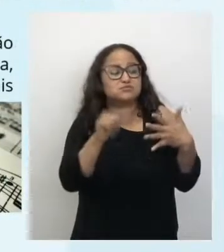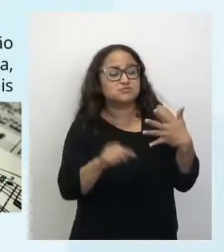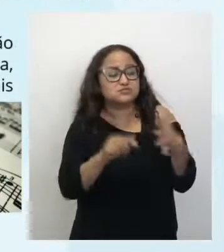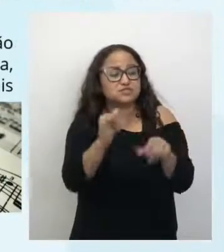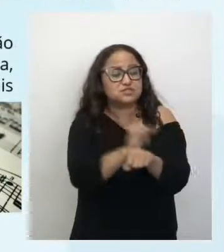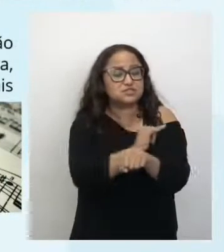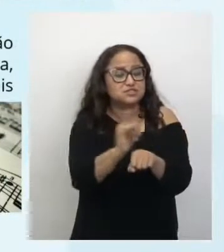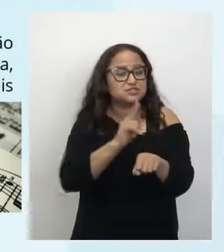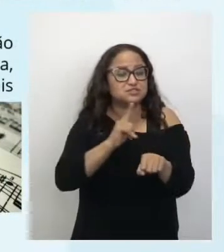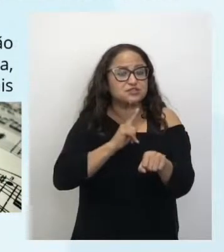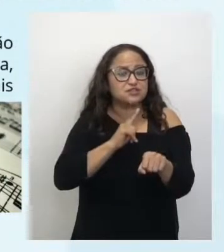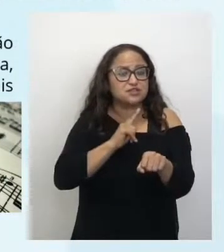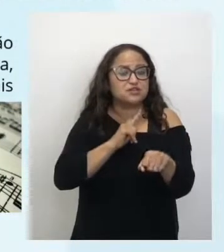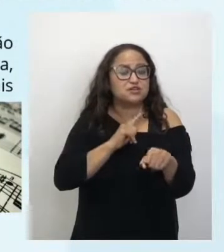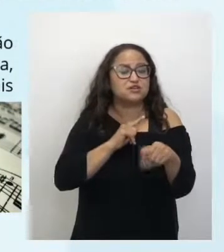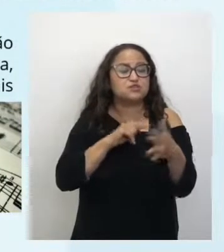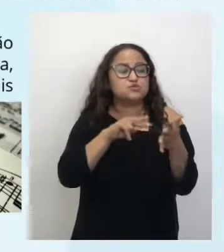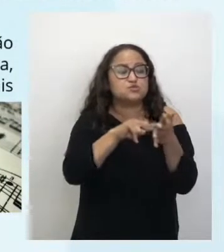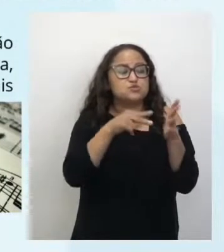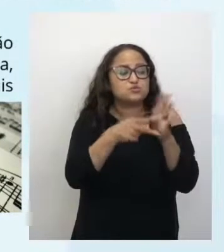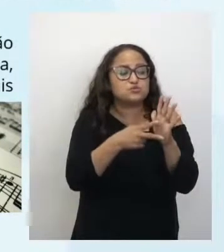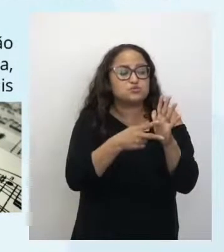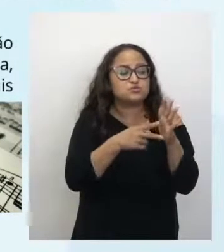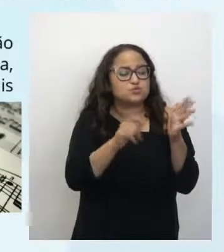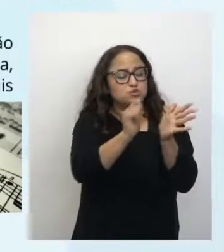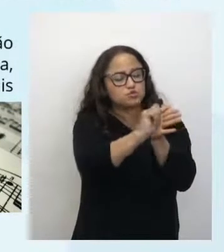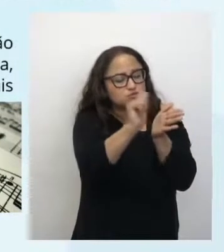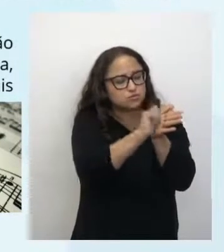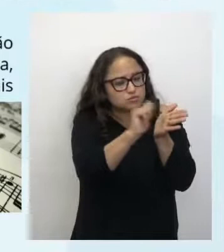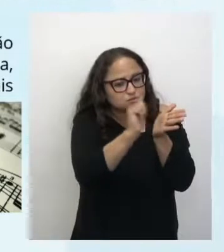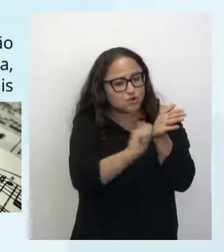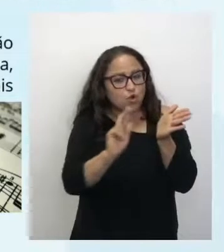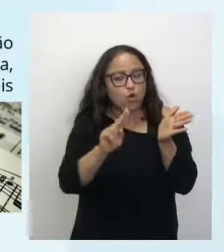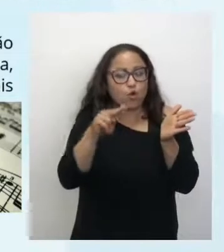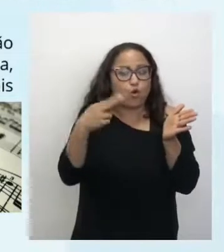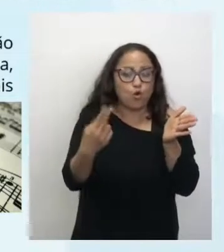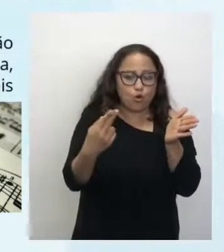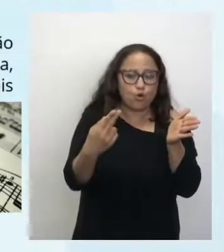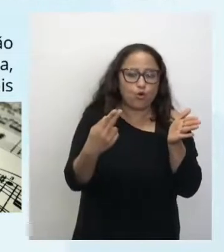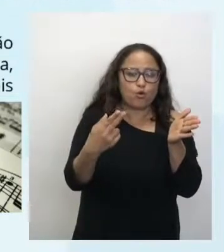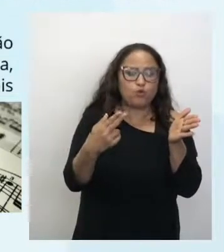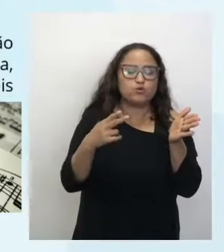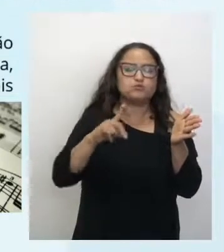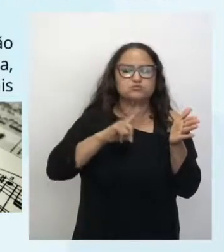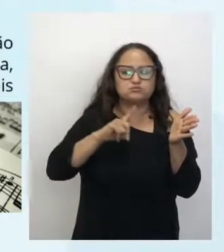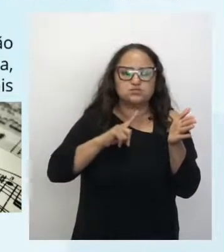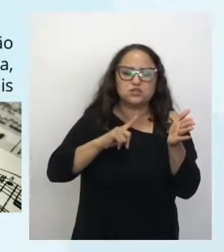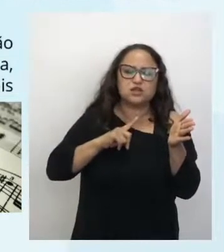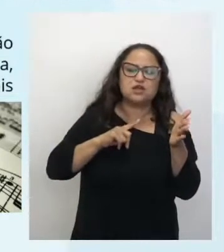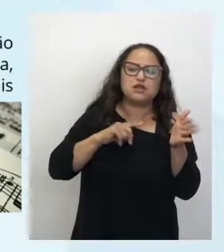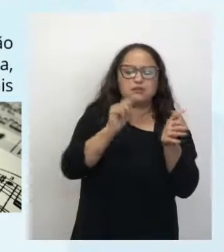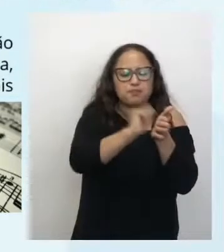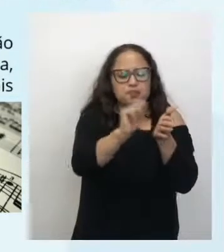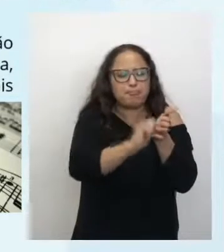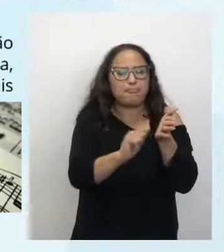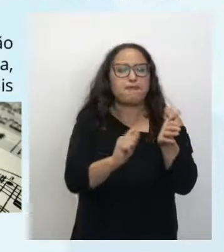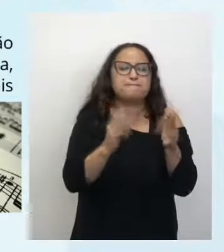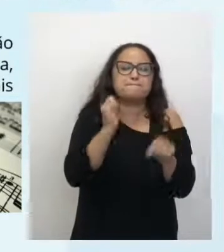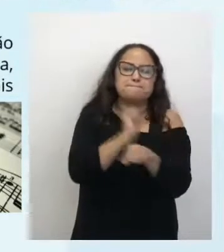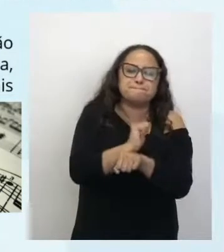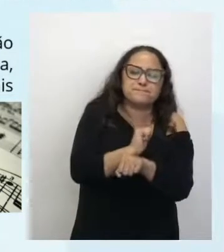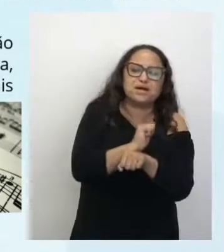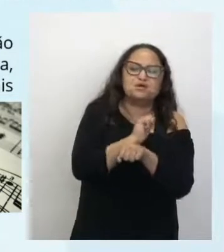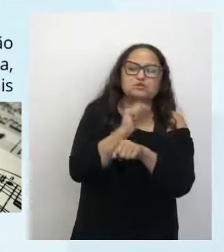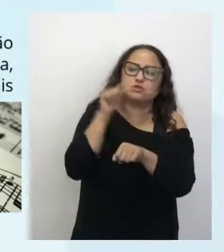São os símbolos que compõem o sistema de escrita ou de notação musical, que são as figuras de nota, pausa, claves, ponto